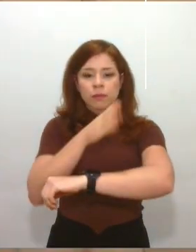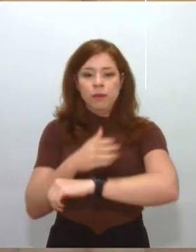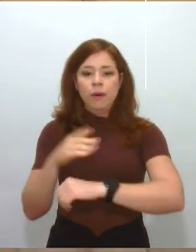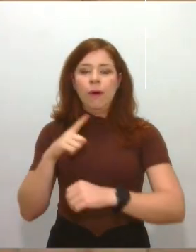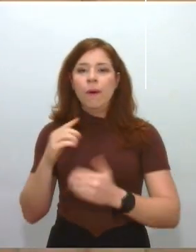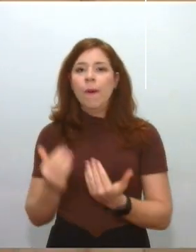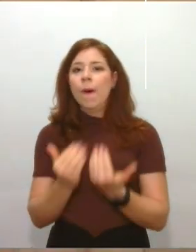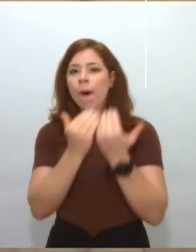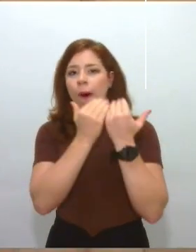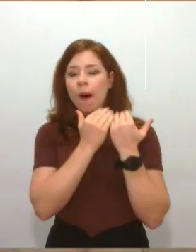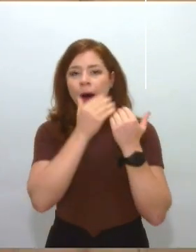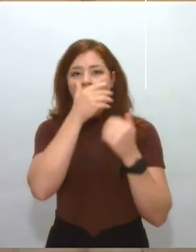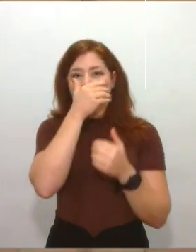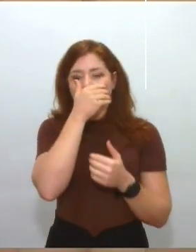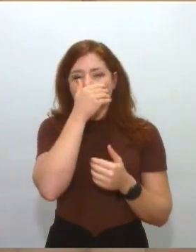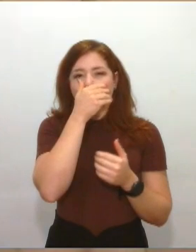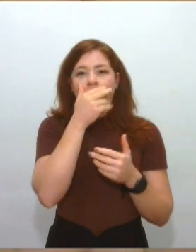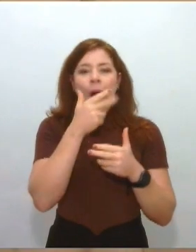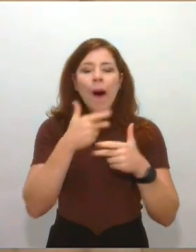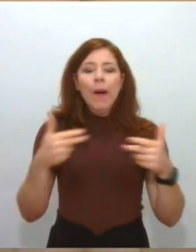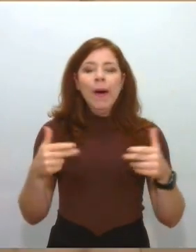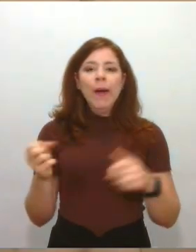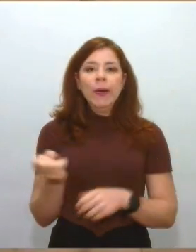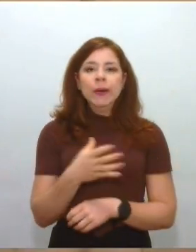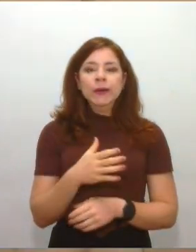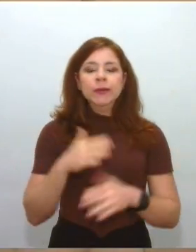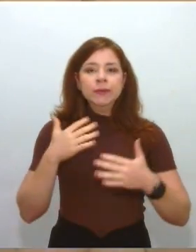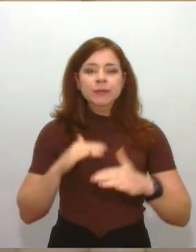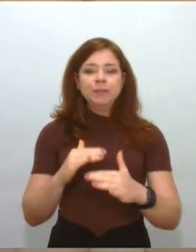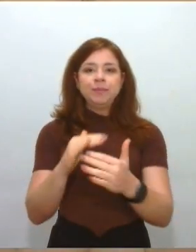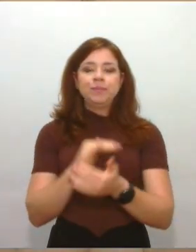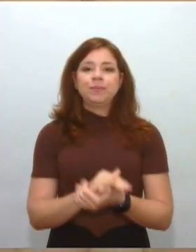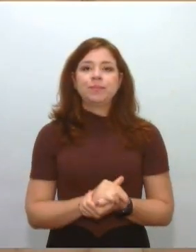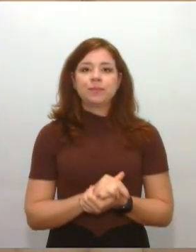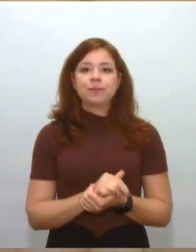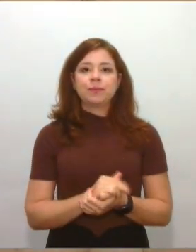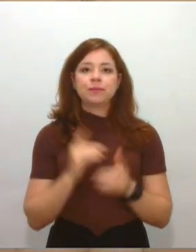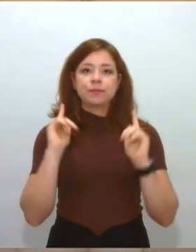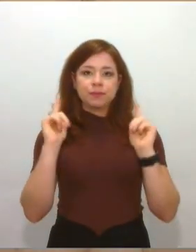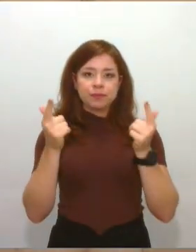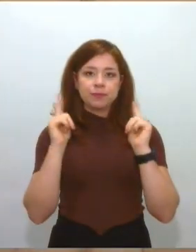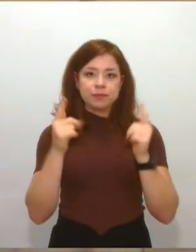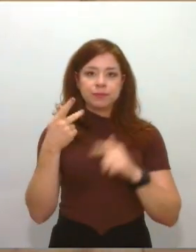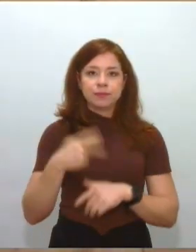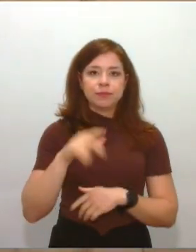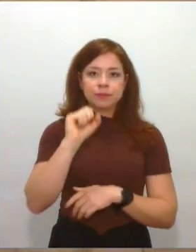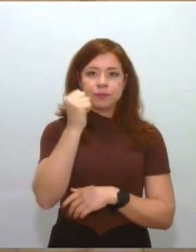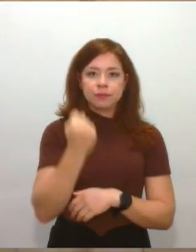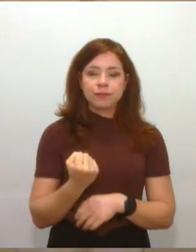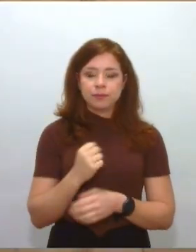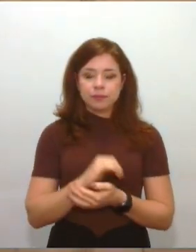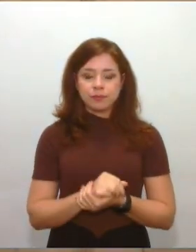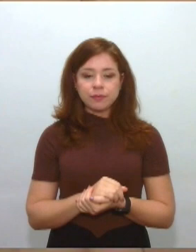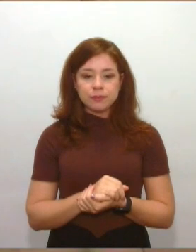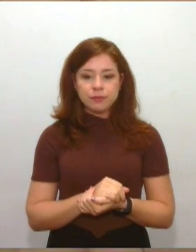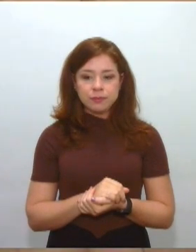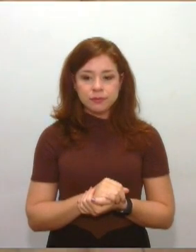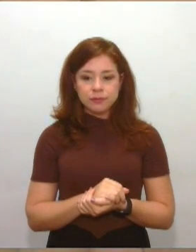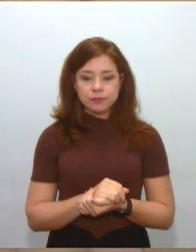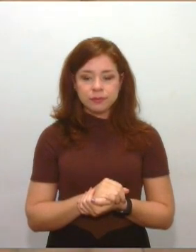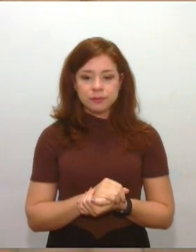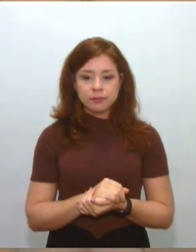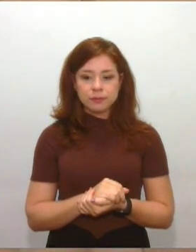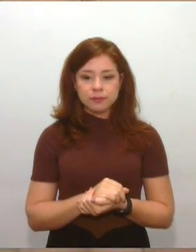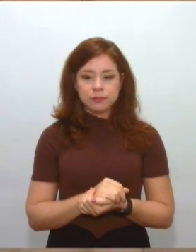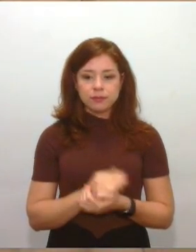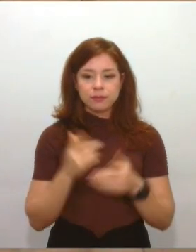várias inovações no movimento da fanfarra no estado de Sergipe. Né? É uma fanfarra que